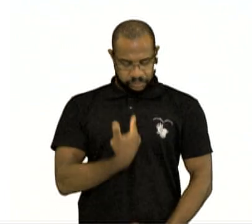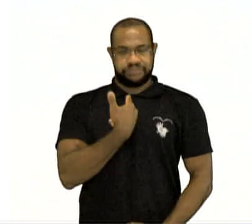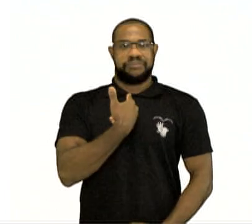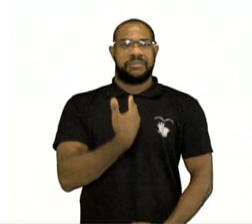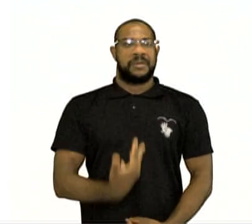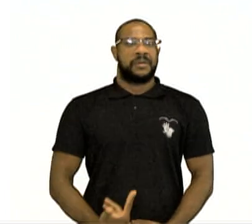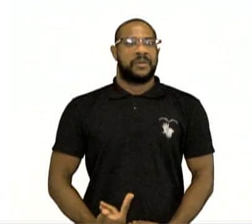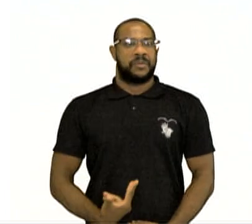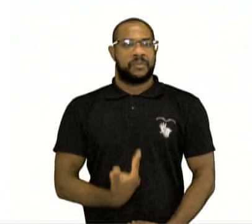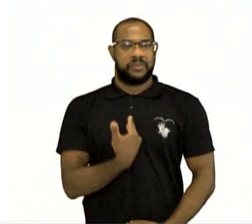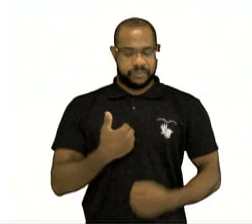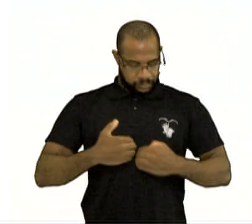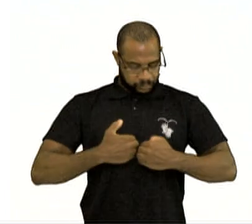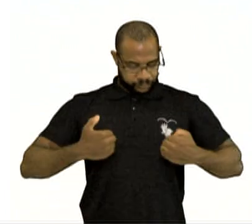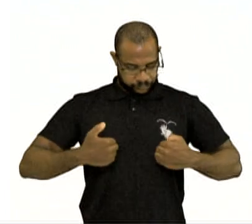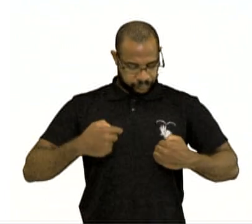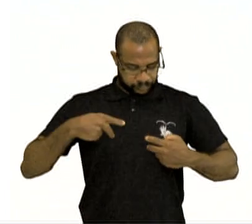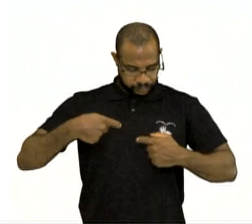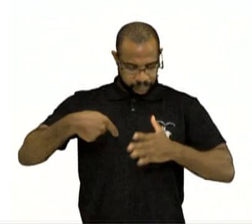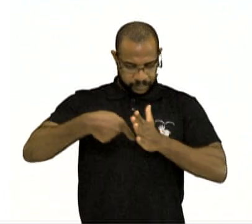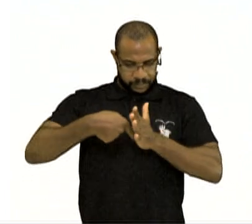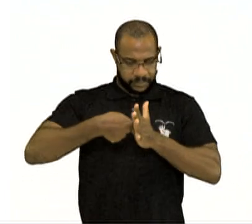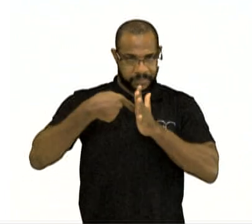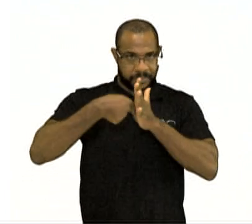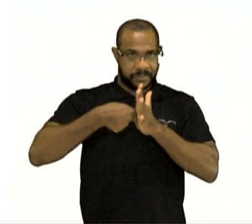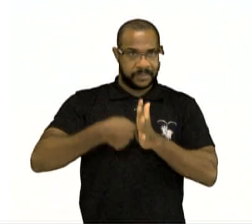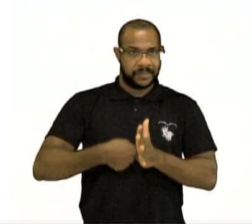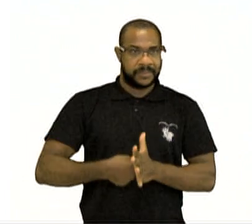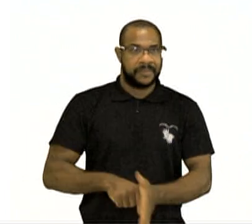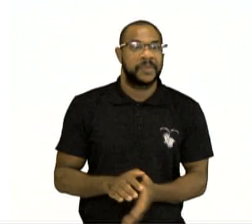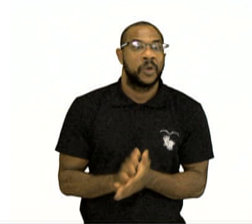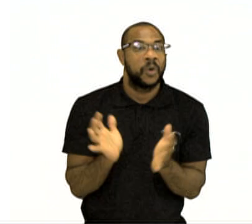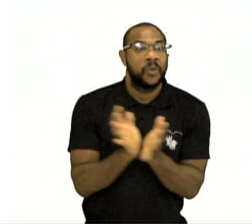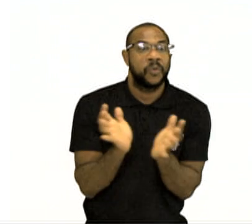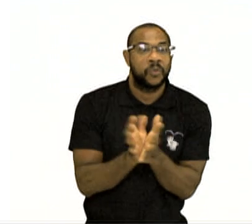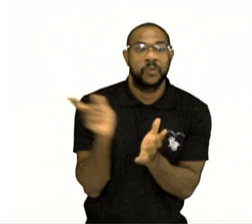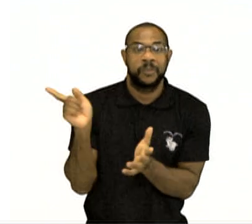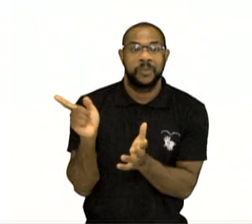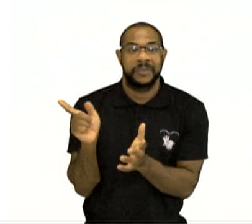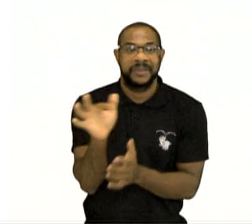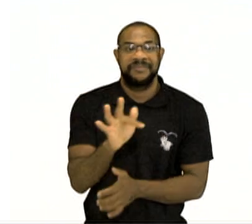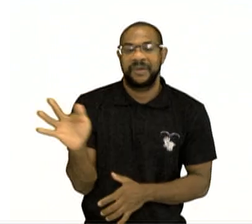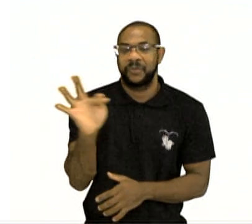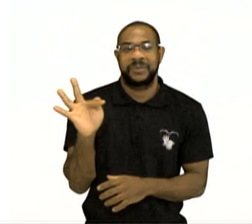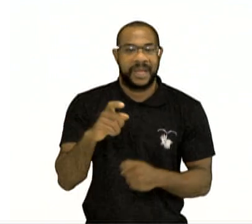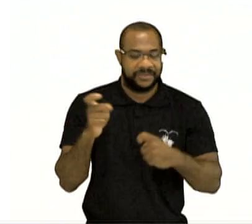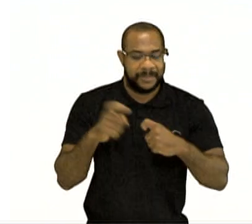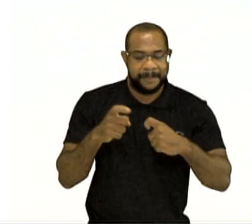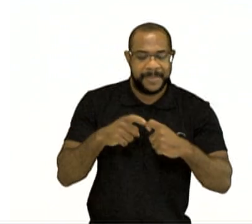né? E a turma de medicina, né? Tendo essa